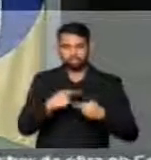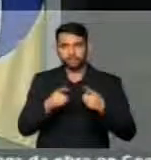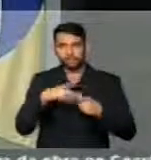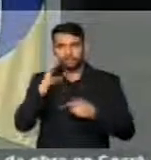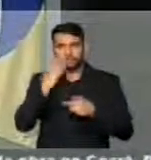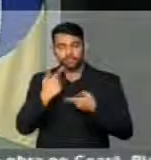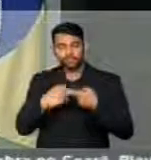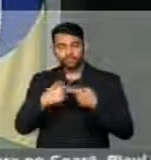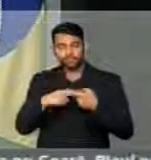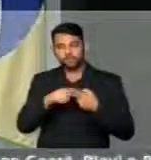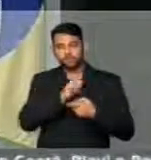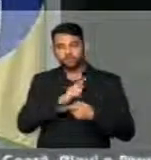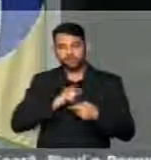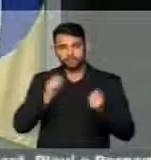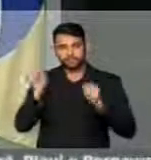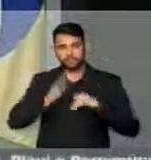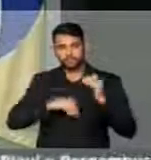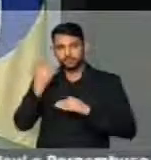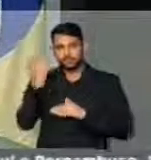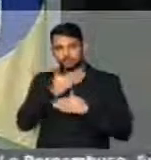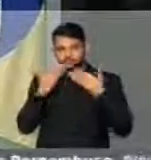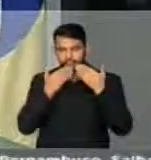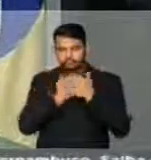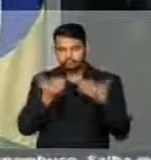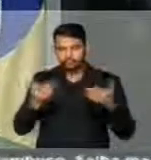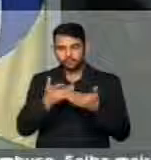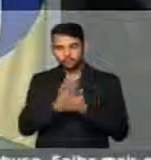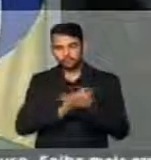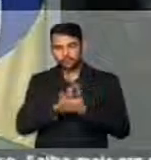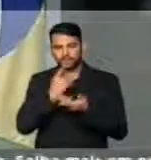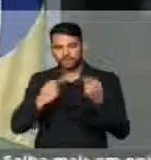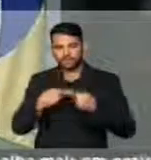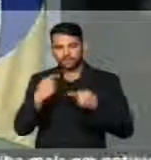aí é corrupto, é incompetente, as provas estão colocadas. Não é